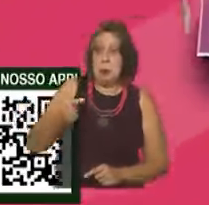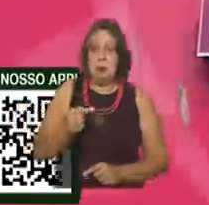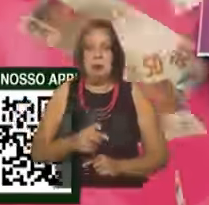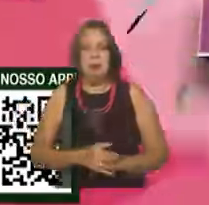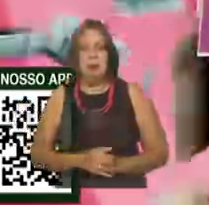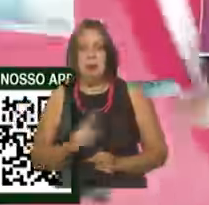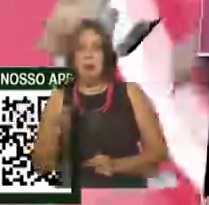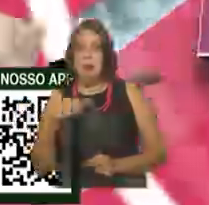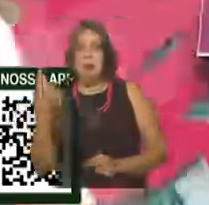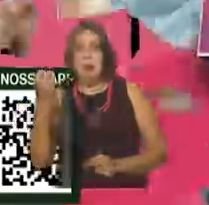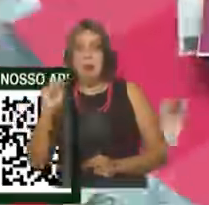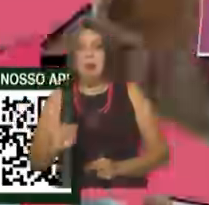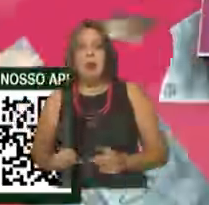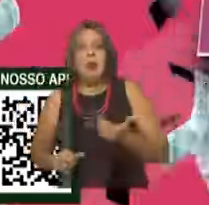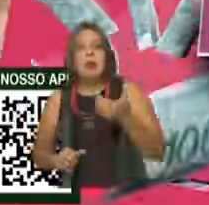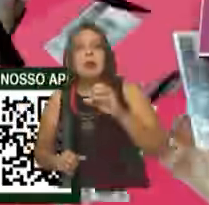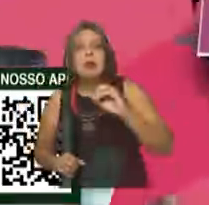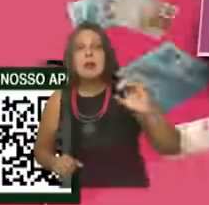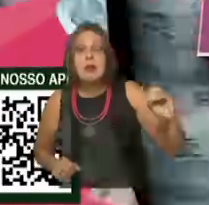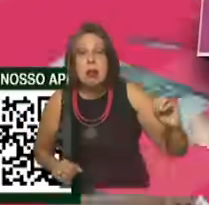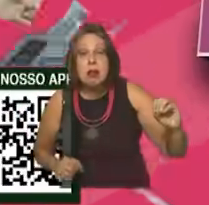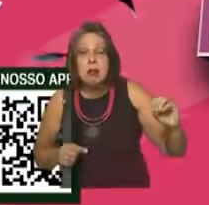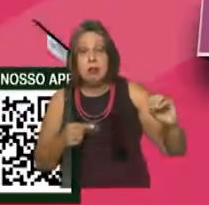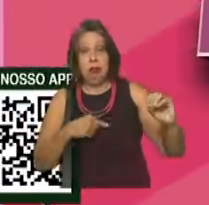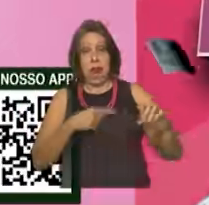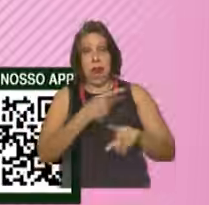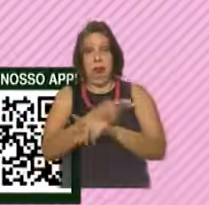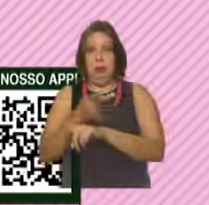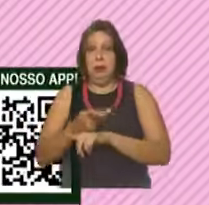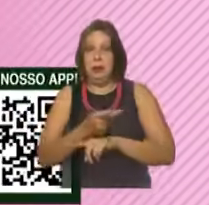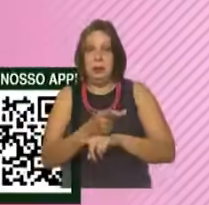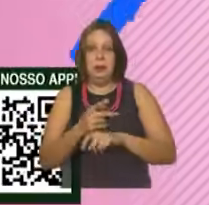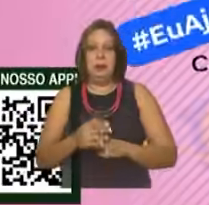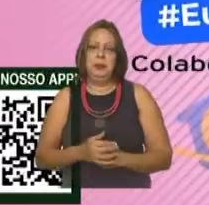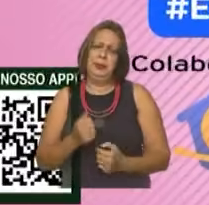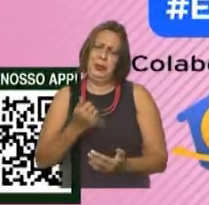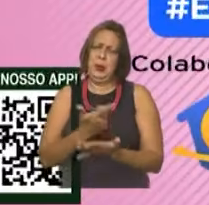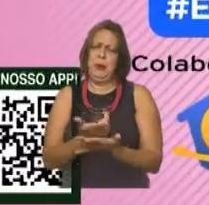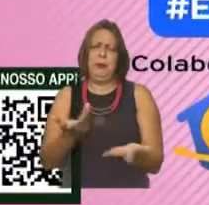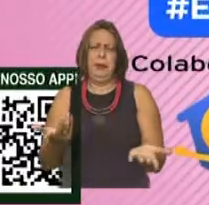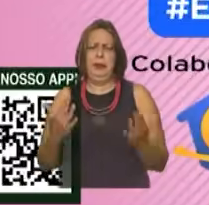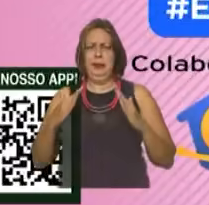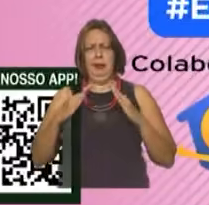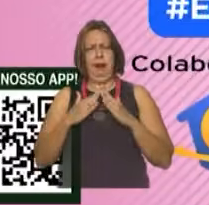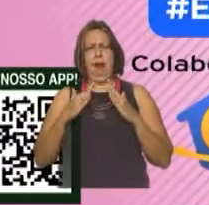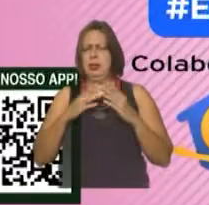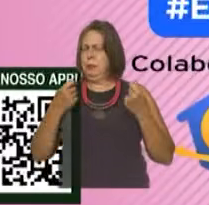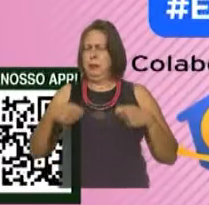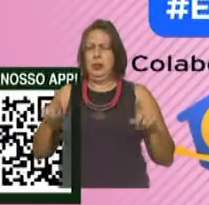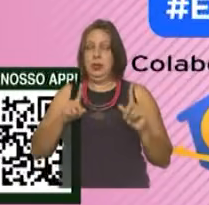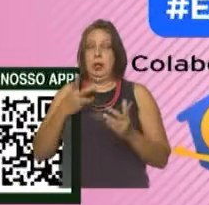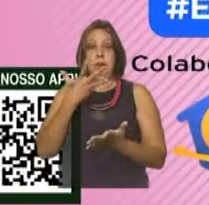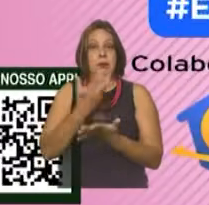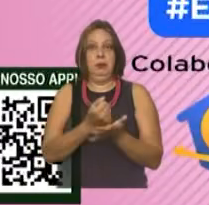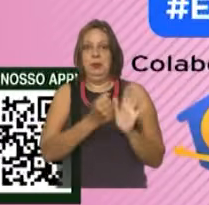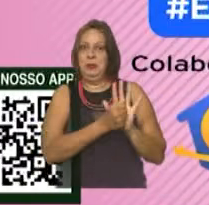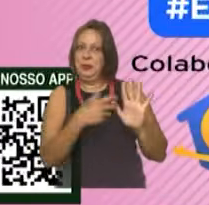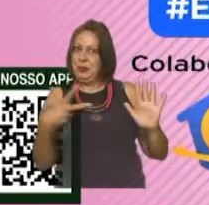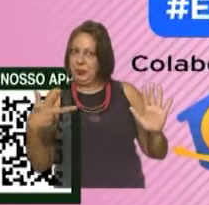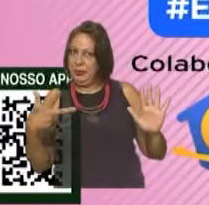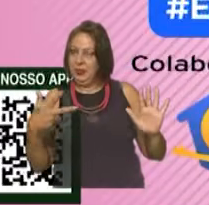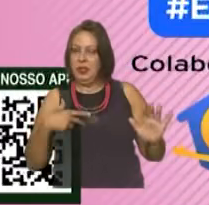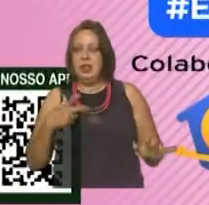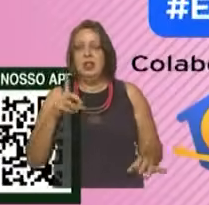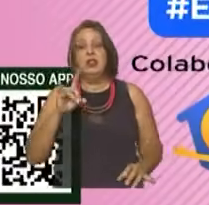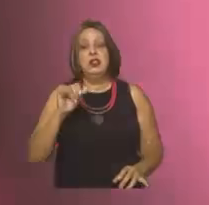Gira Sergipe, são 100 prêmios de 500 reais. Adquira sem sair de casa pelo aplicativo ou no ponto de venda. Dia